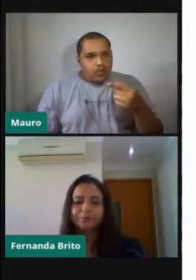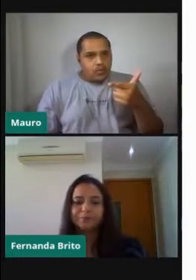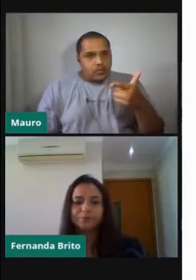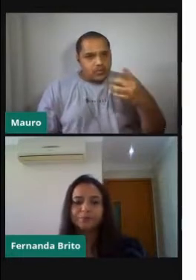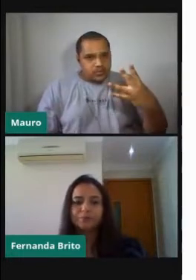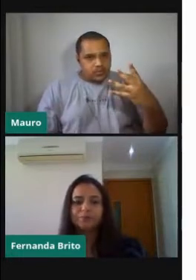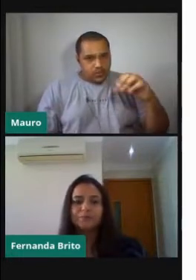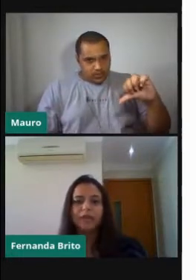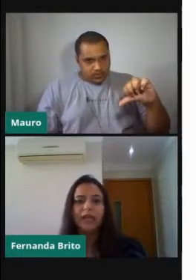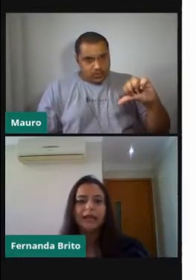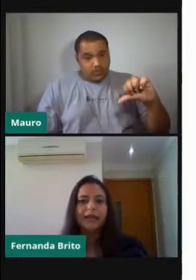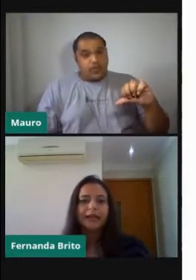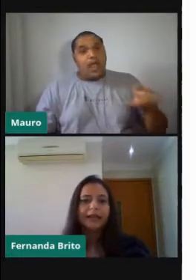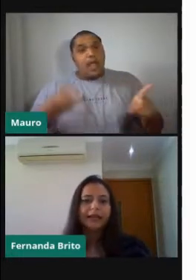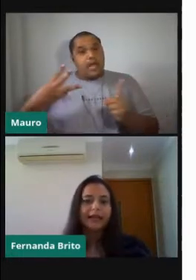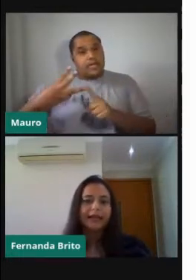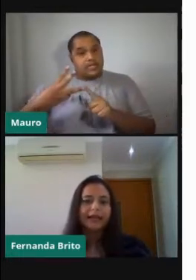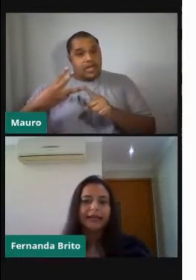posição.